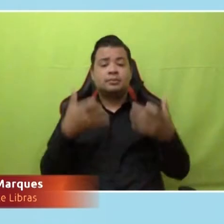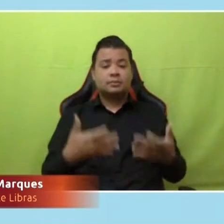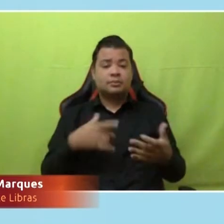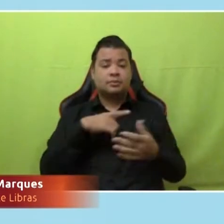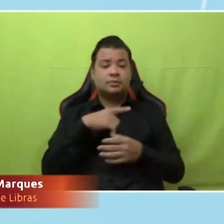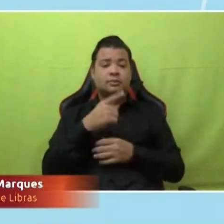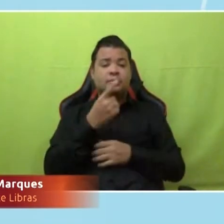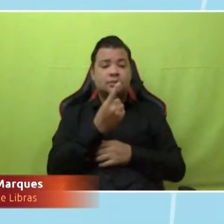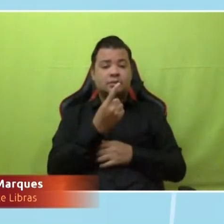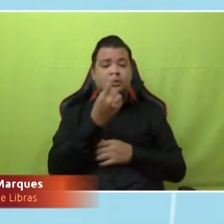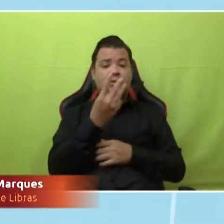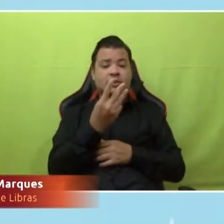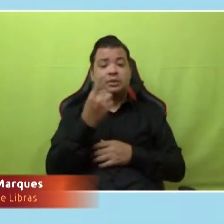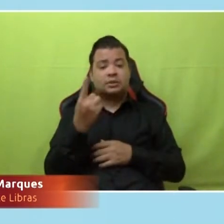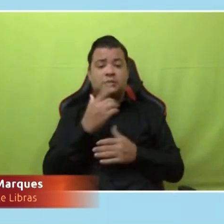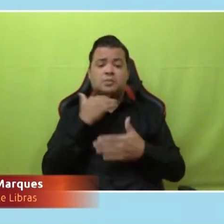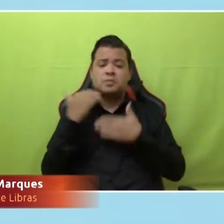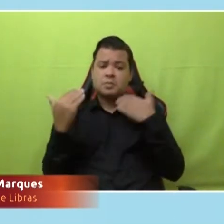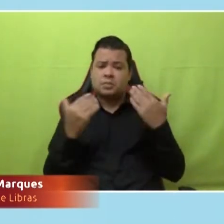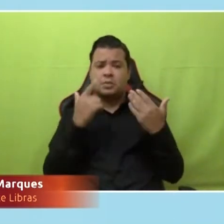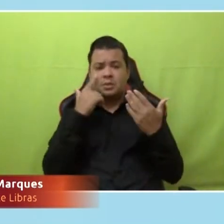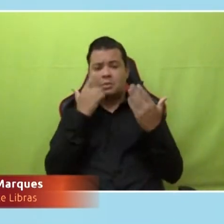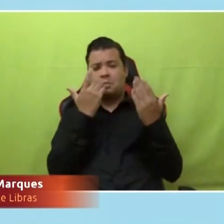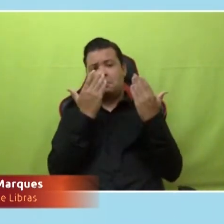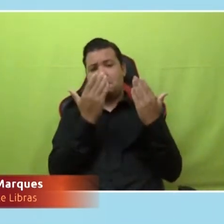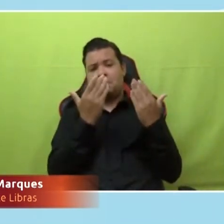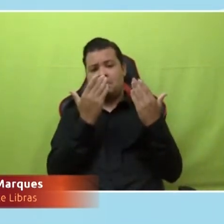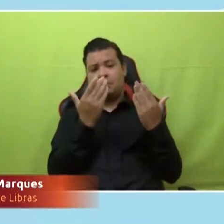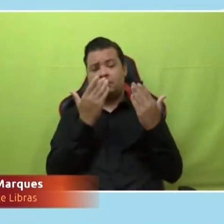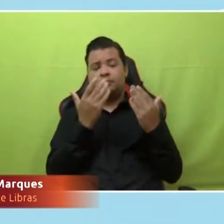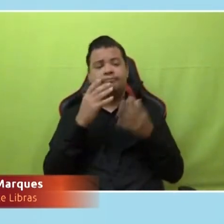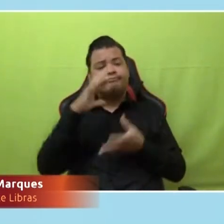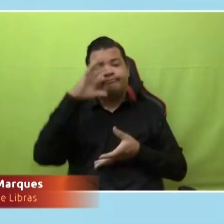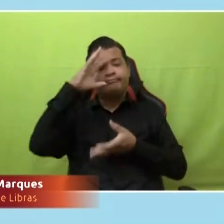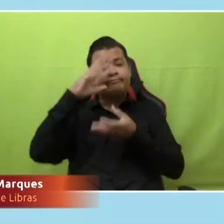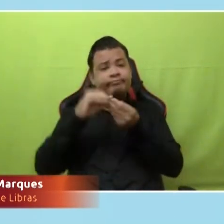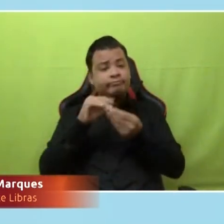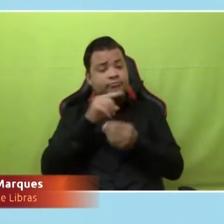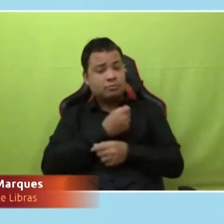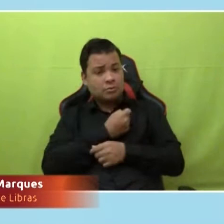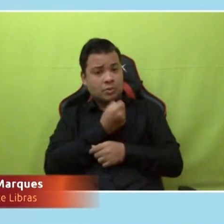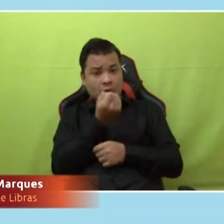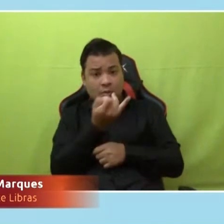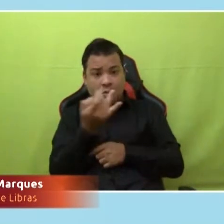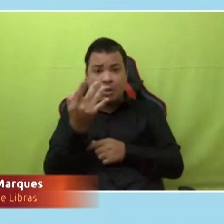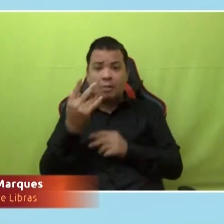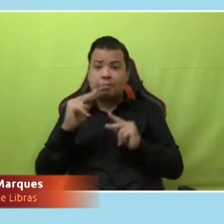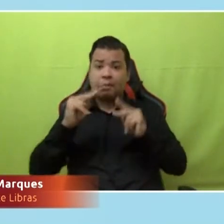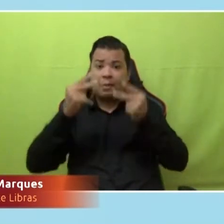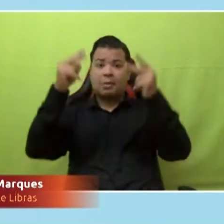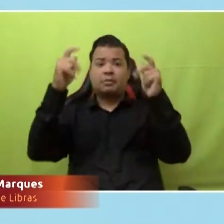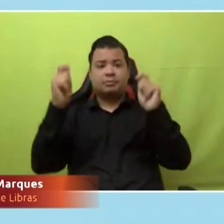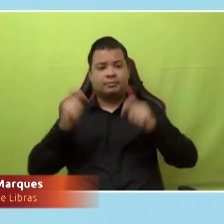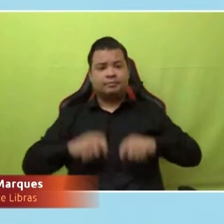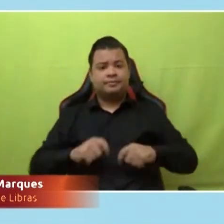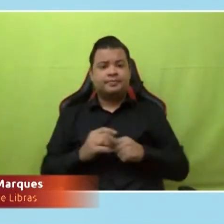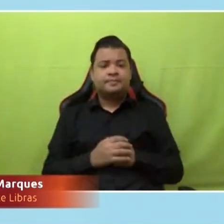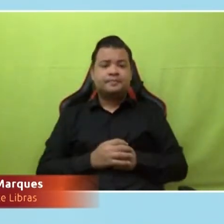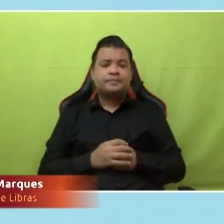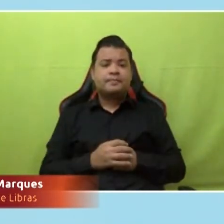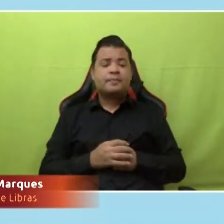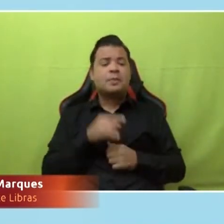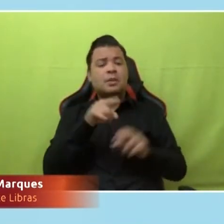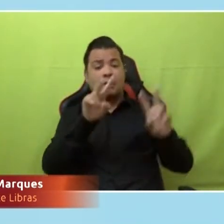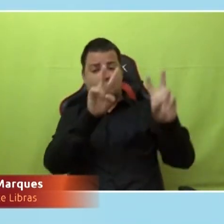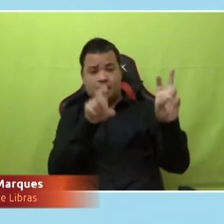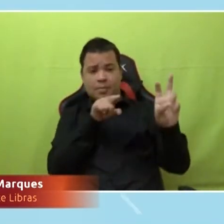em suspeita e investigação. Então, pode ser que esse número aumente ainda mais nos próximos dias. Então, vamos conversar sobre esse